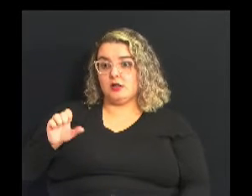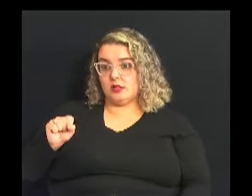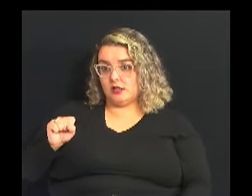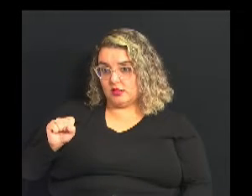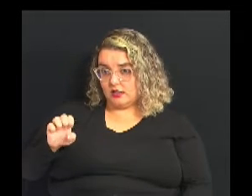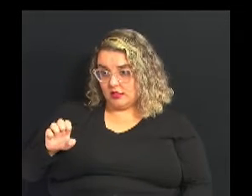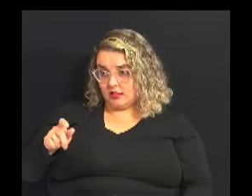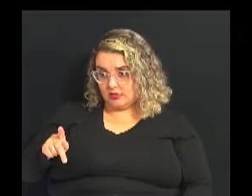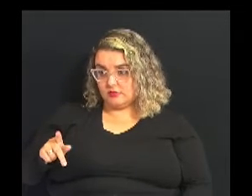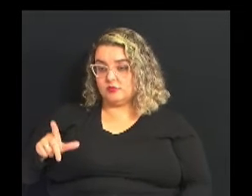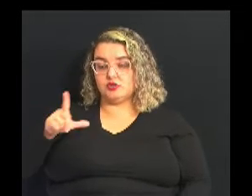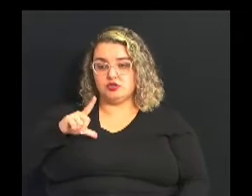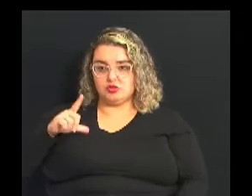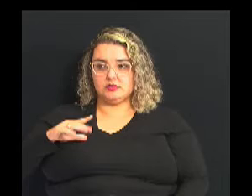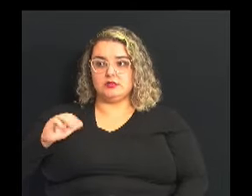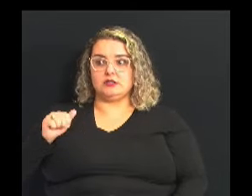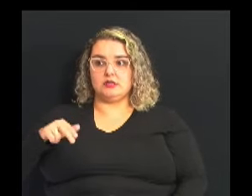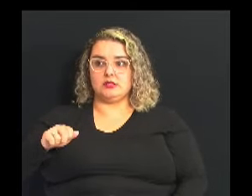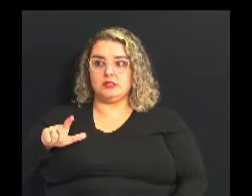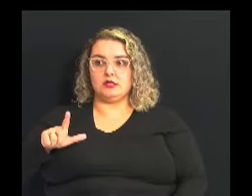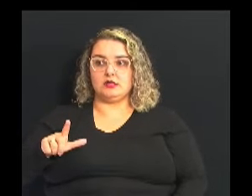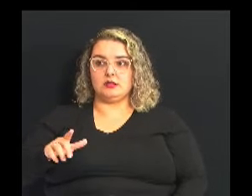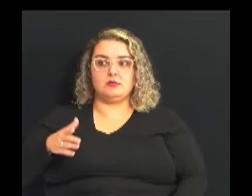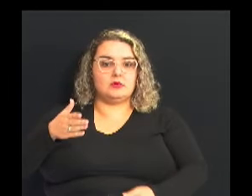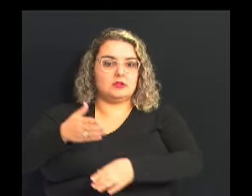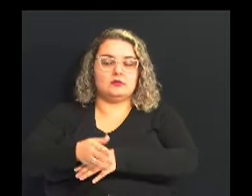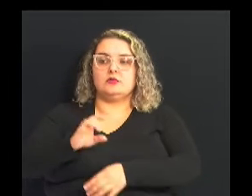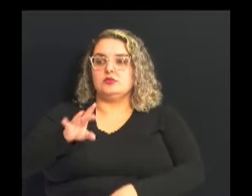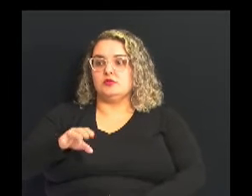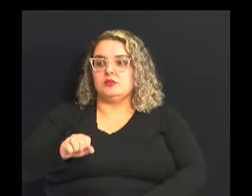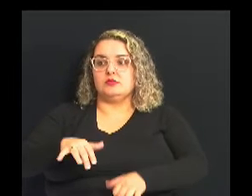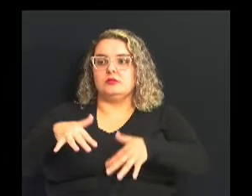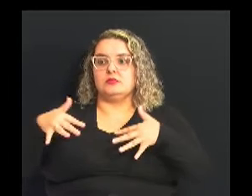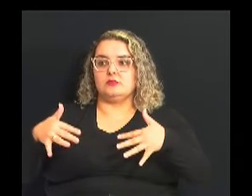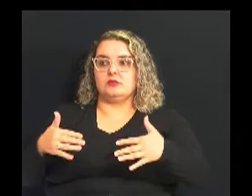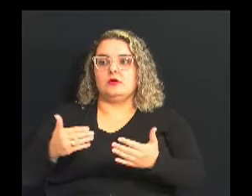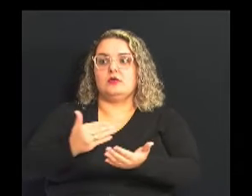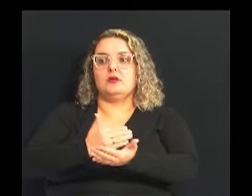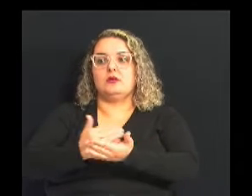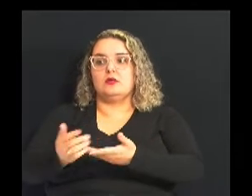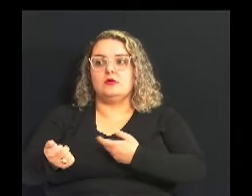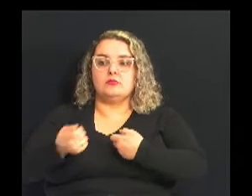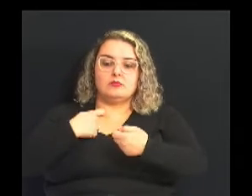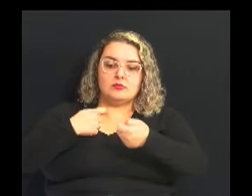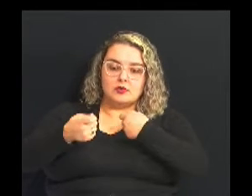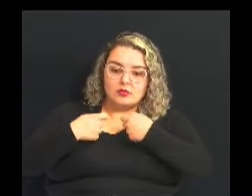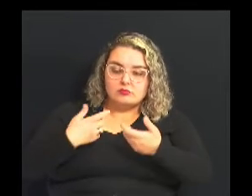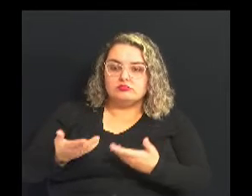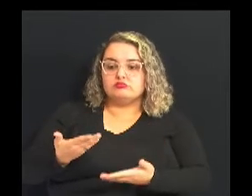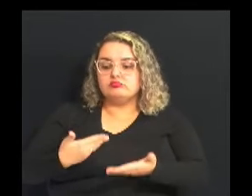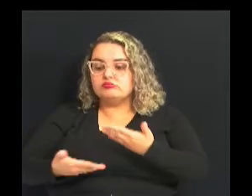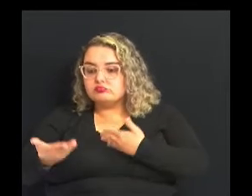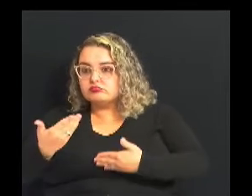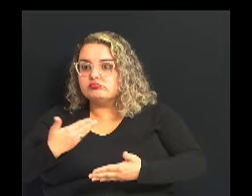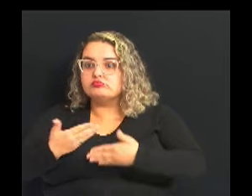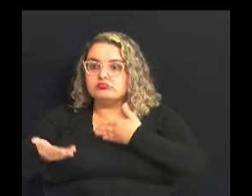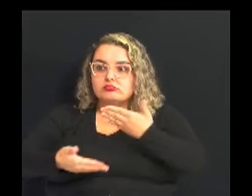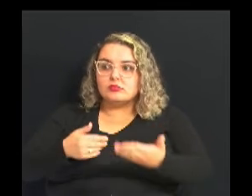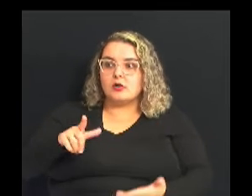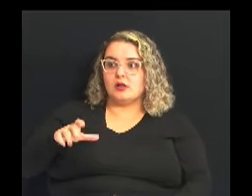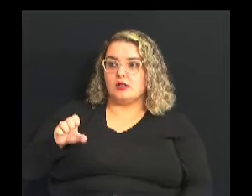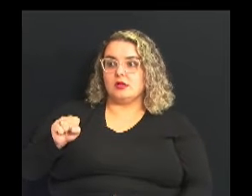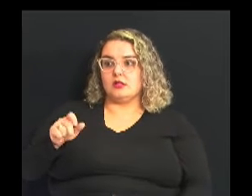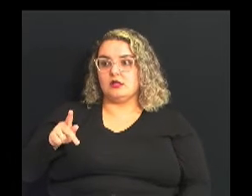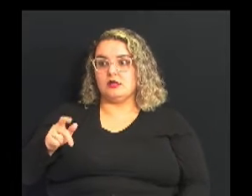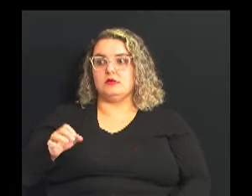canal e nós entrávamos apenas nas sessões. Posteriormente, começamos a negociar com a Alesp quando foi aumentando a programação.